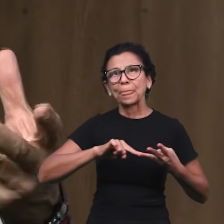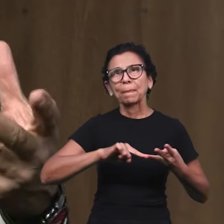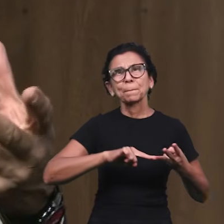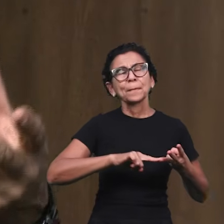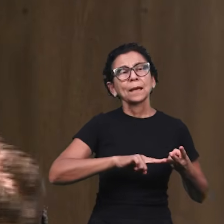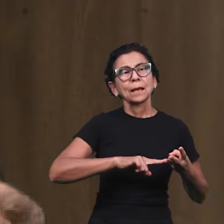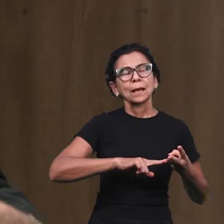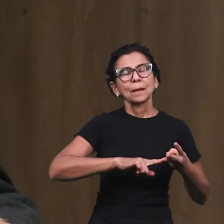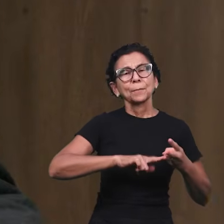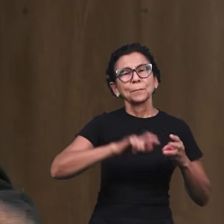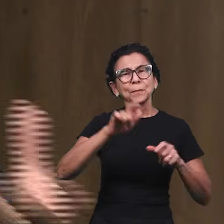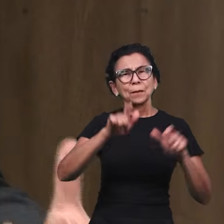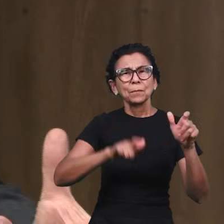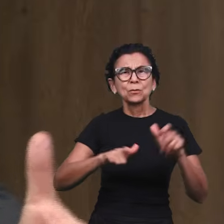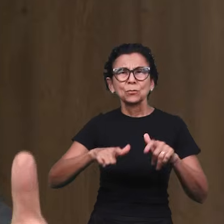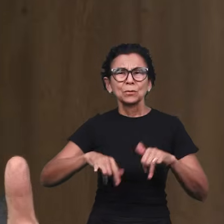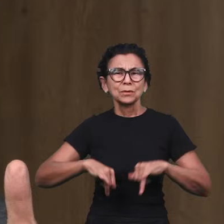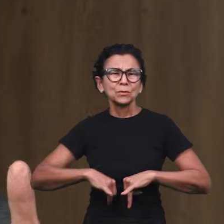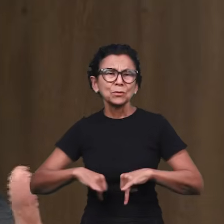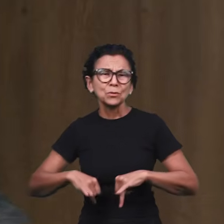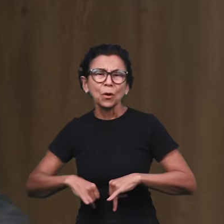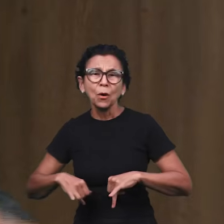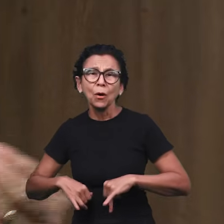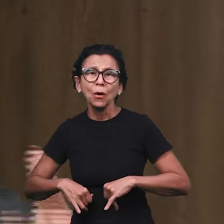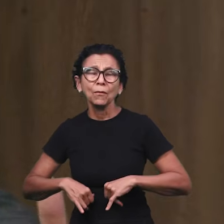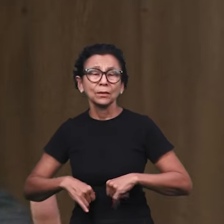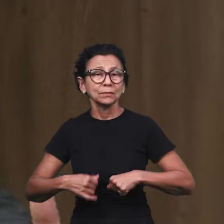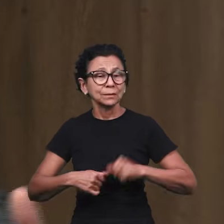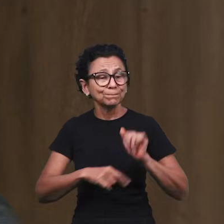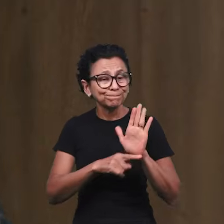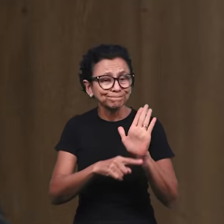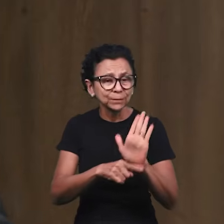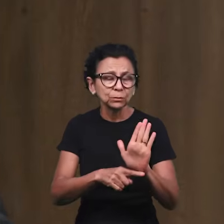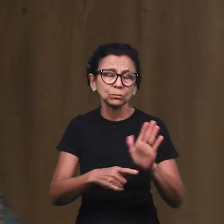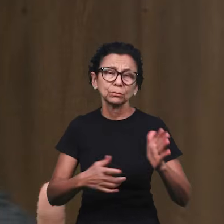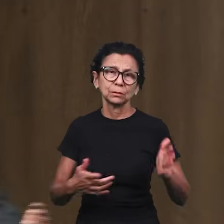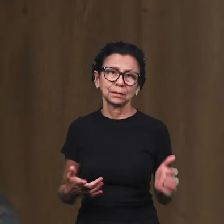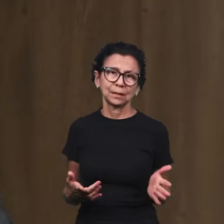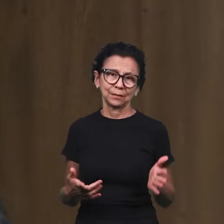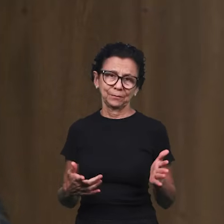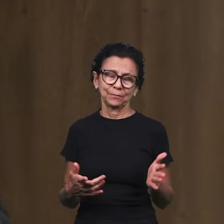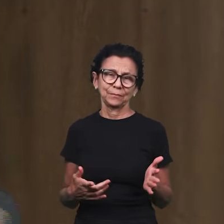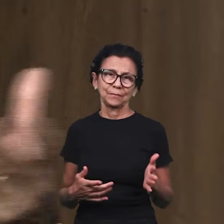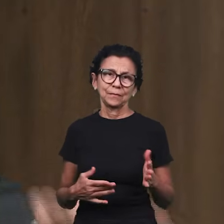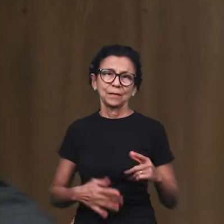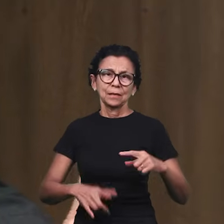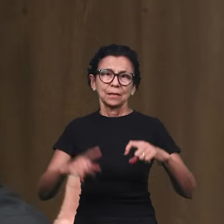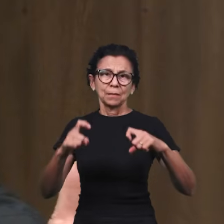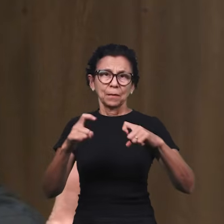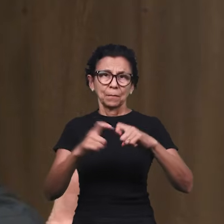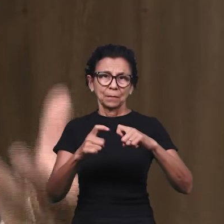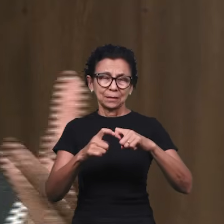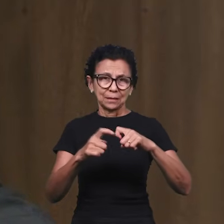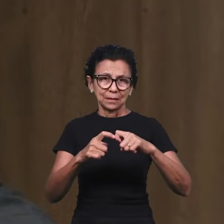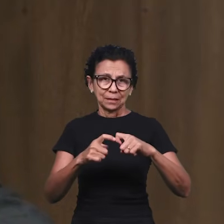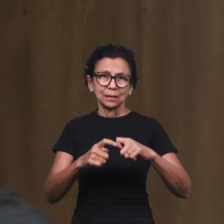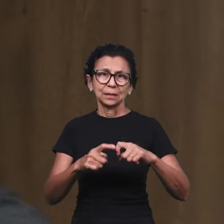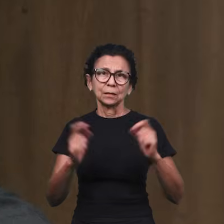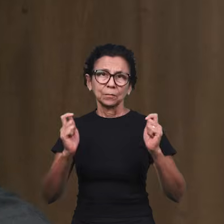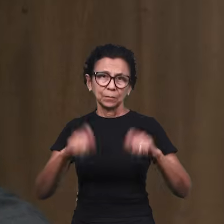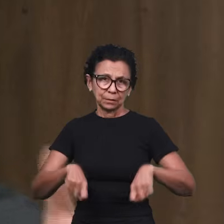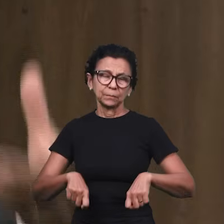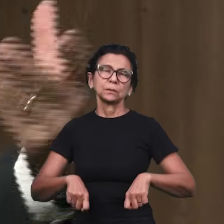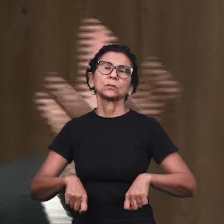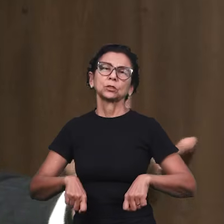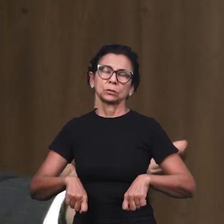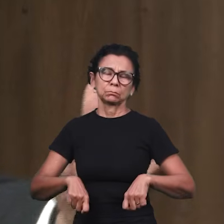ajudar aquelas pessoas que sofrem, né? Então, a medicina é uma atividade que te permite fazer isto.